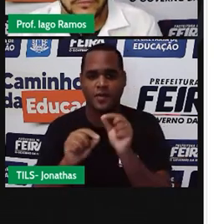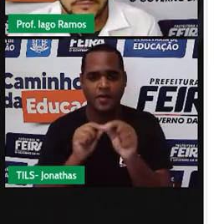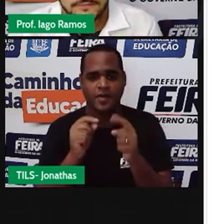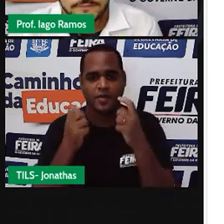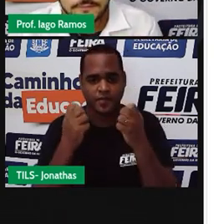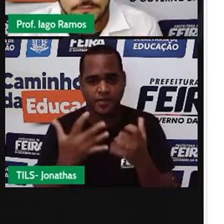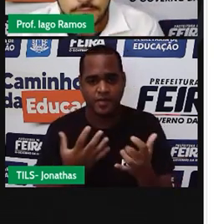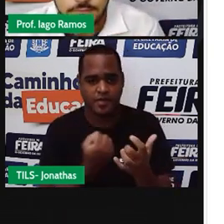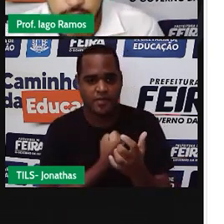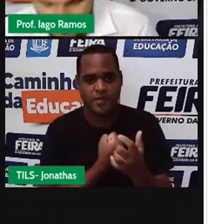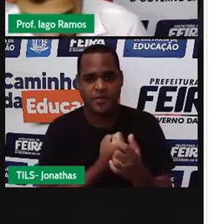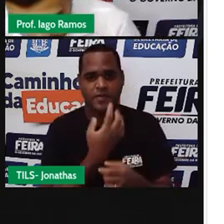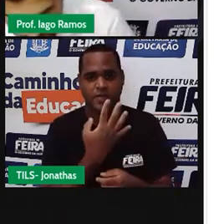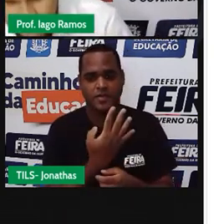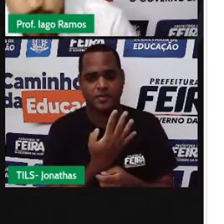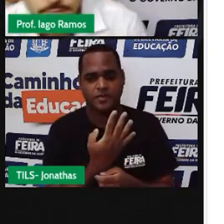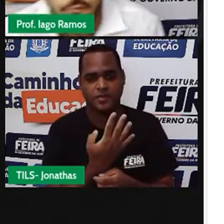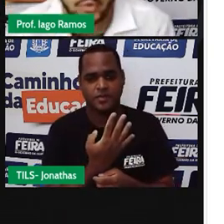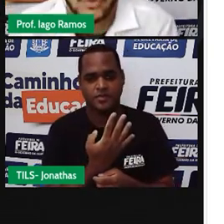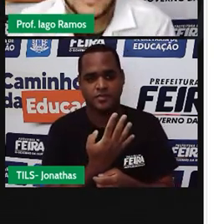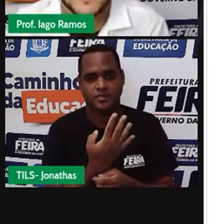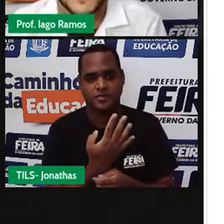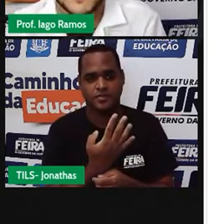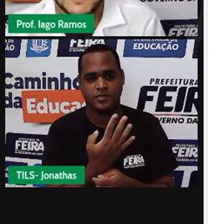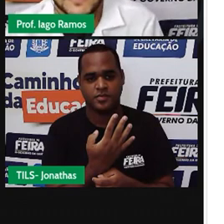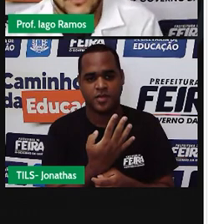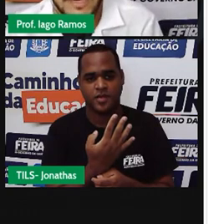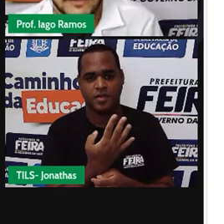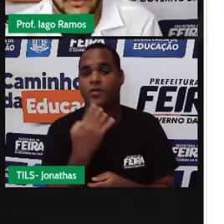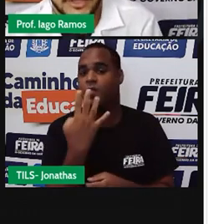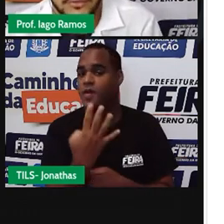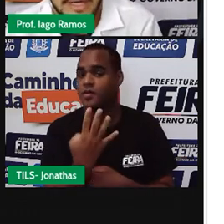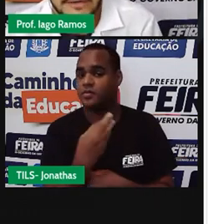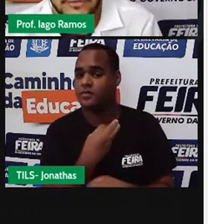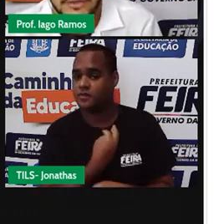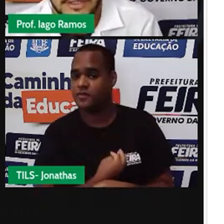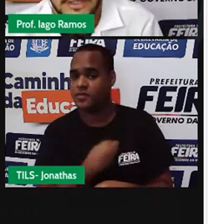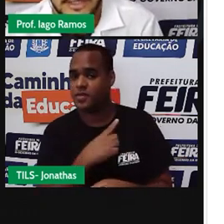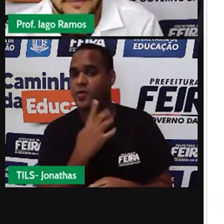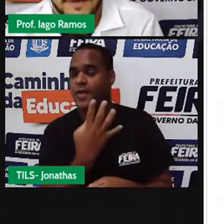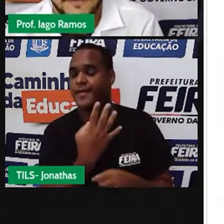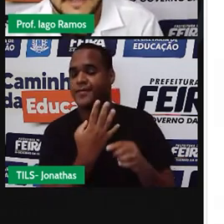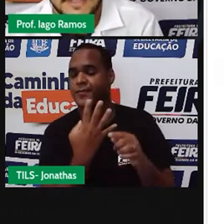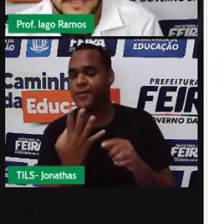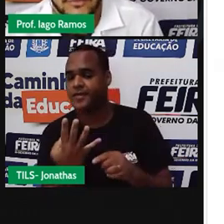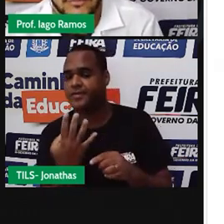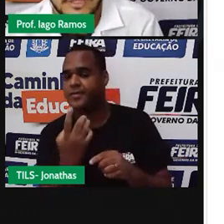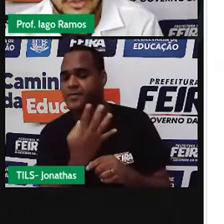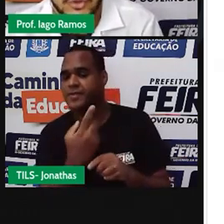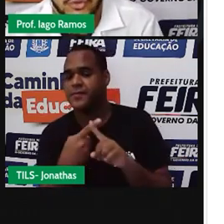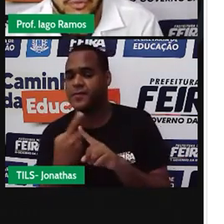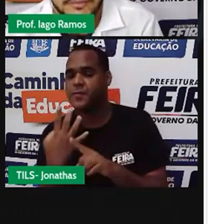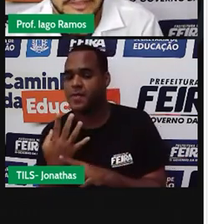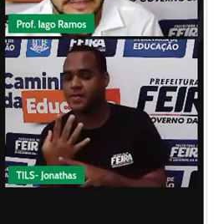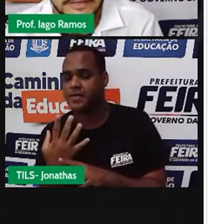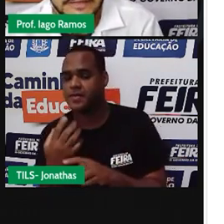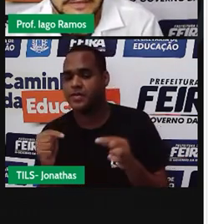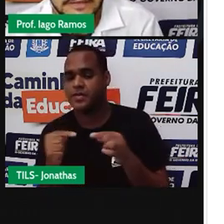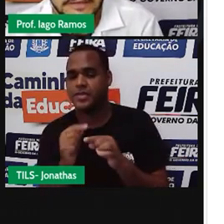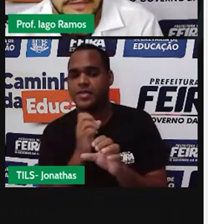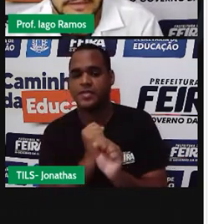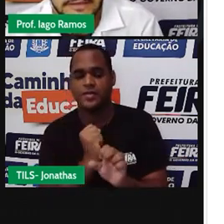número quatro as duas vezes quatro e quatro e vai fazer uma